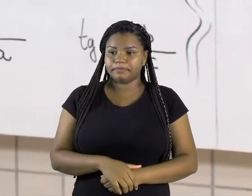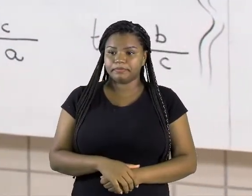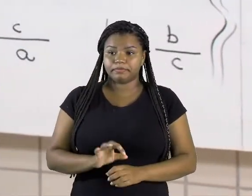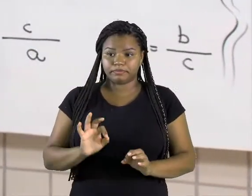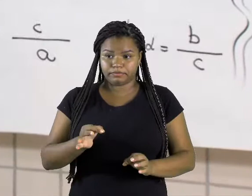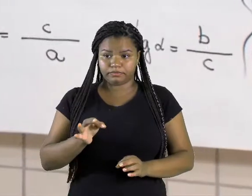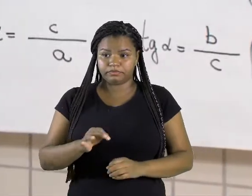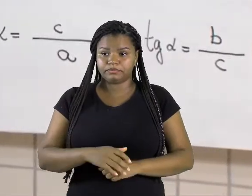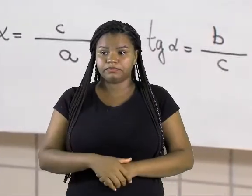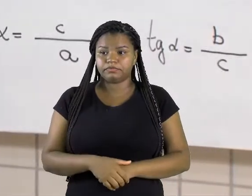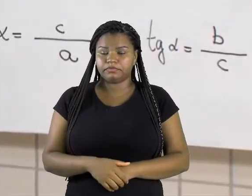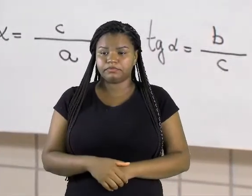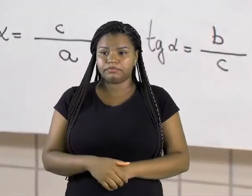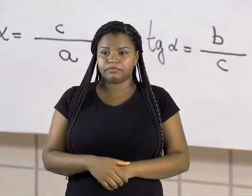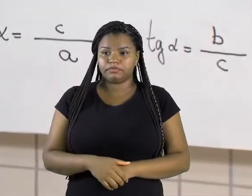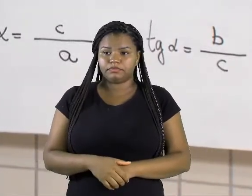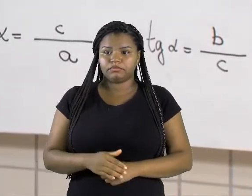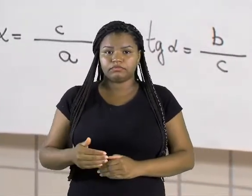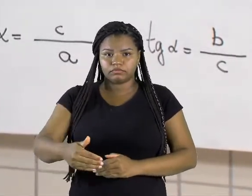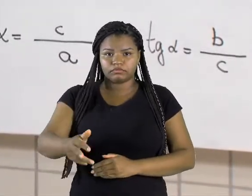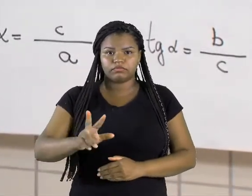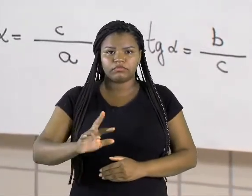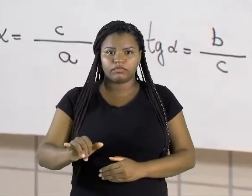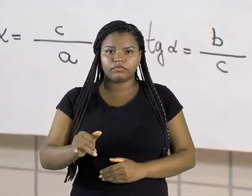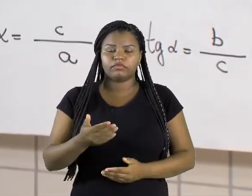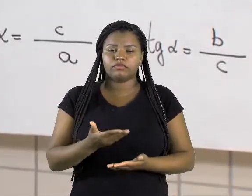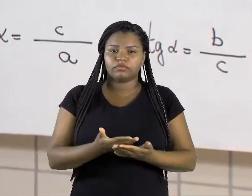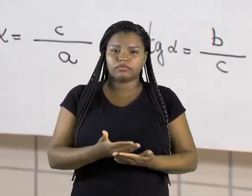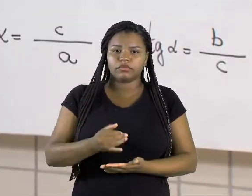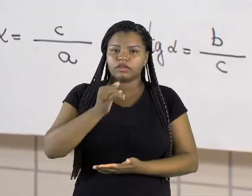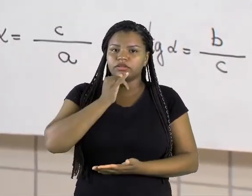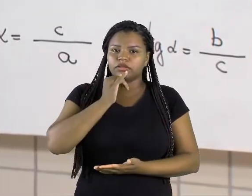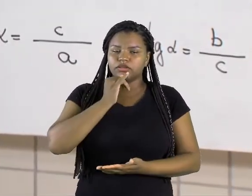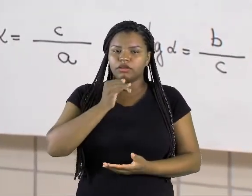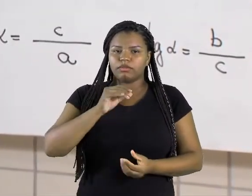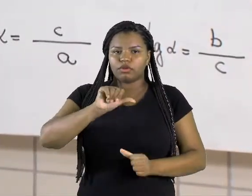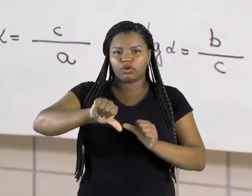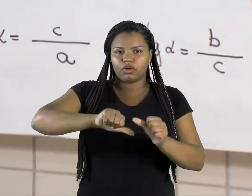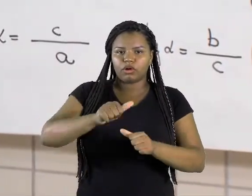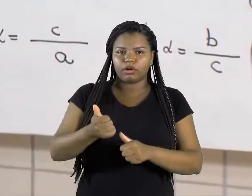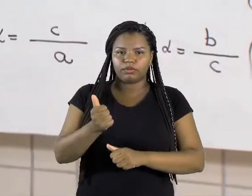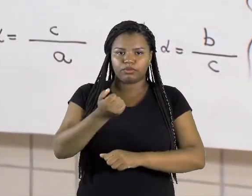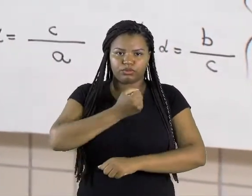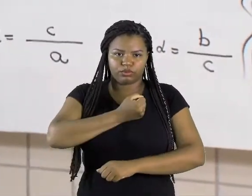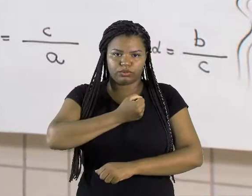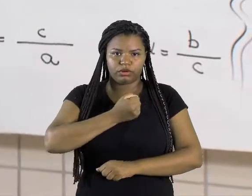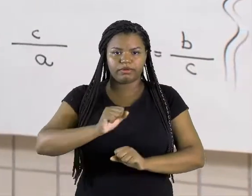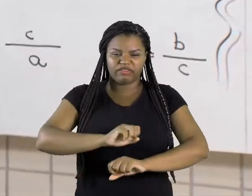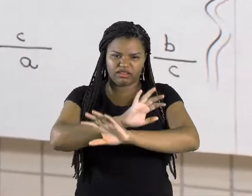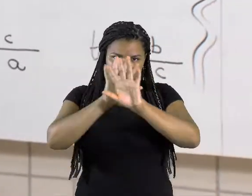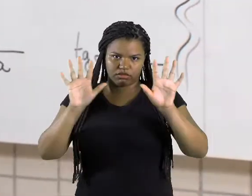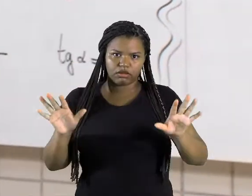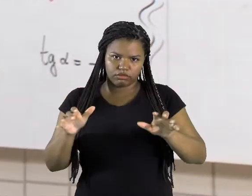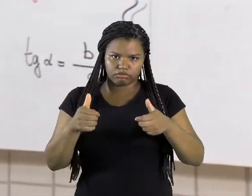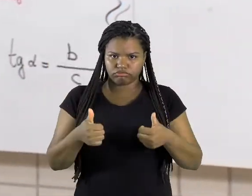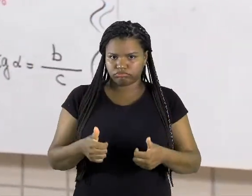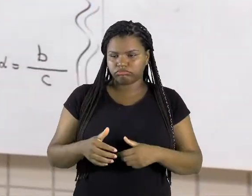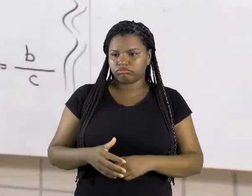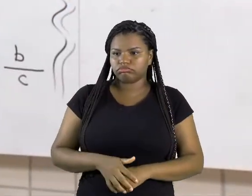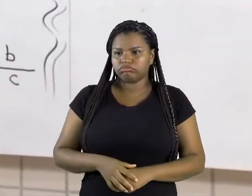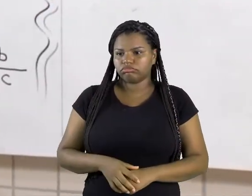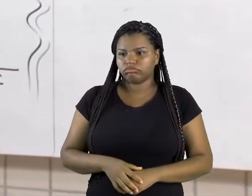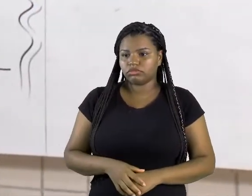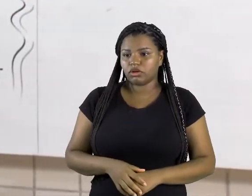Certo? Daqui um pouquinho nós vamos trabalhar alguns exemplos envolvendo números e talvez fique mais claro para você dessa forma. Algumas